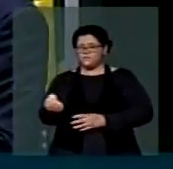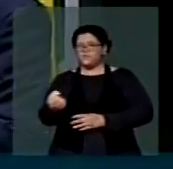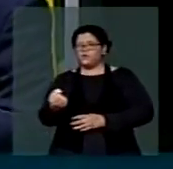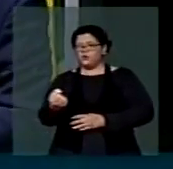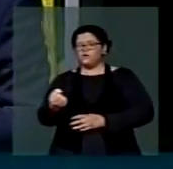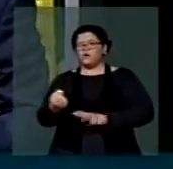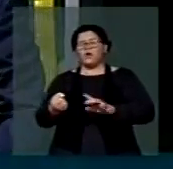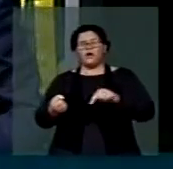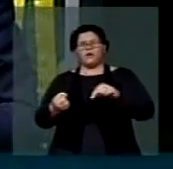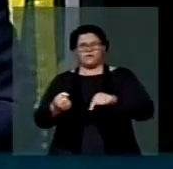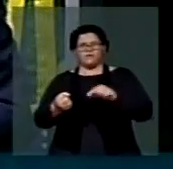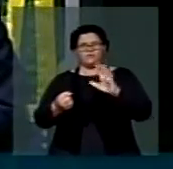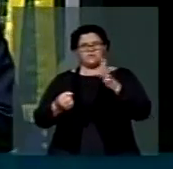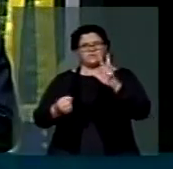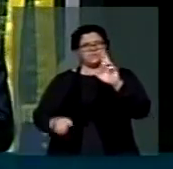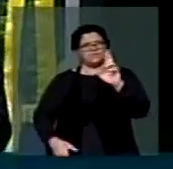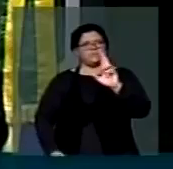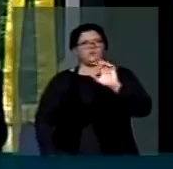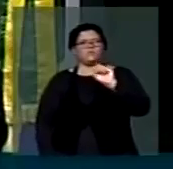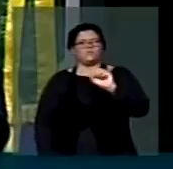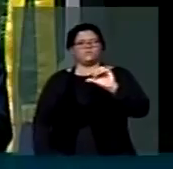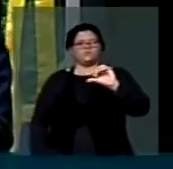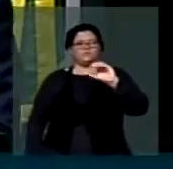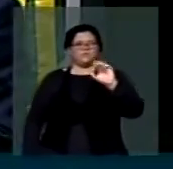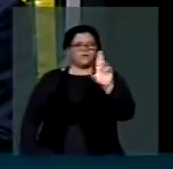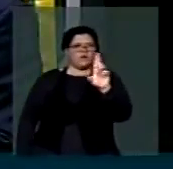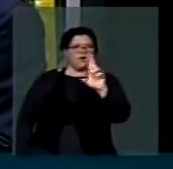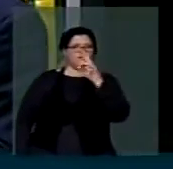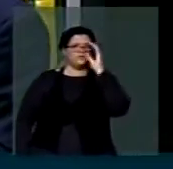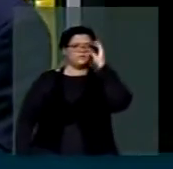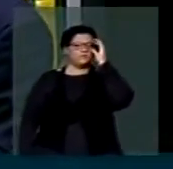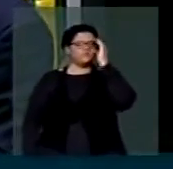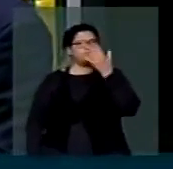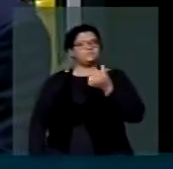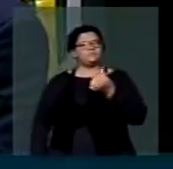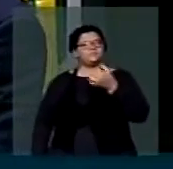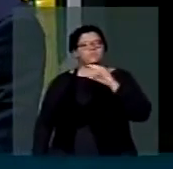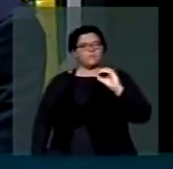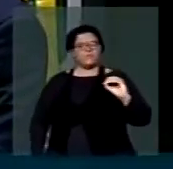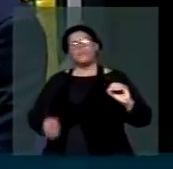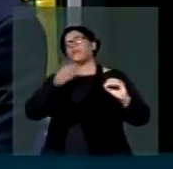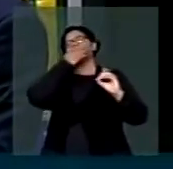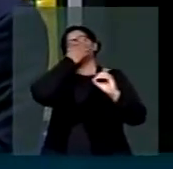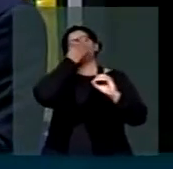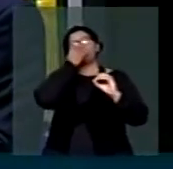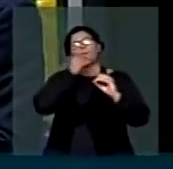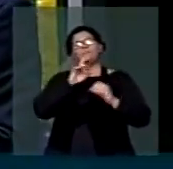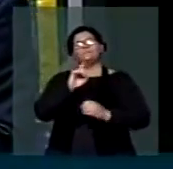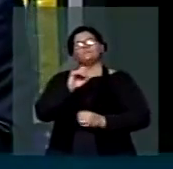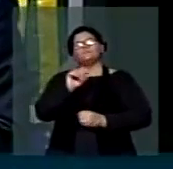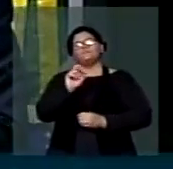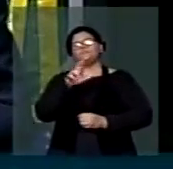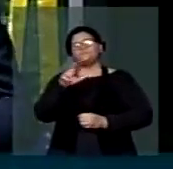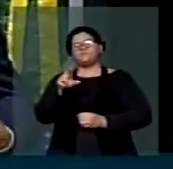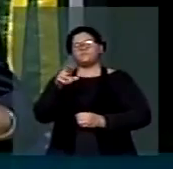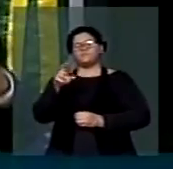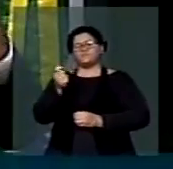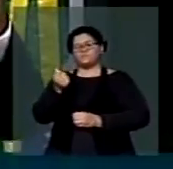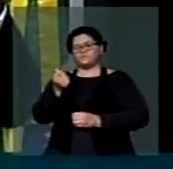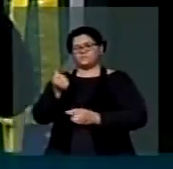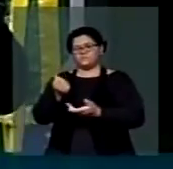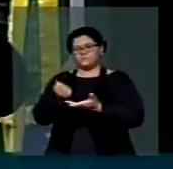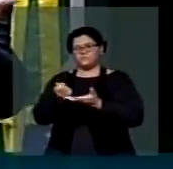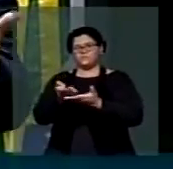R$890 para o seu custeio de atividades, e $600 depositados lá em Cuba, para que